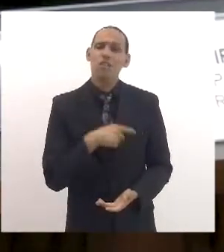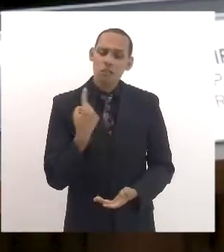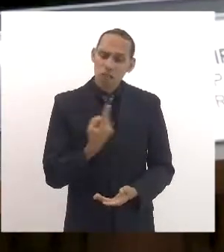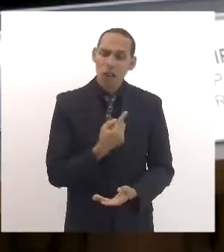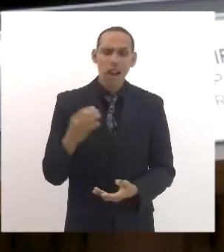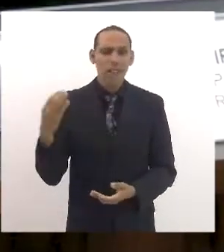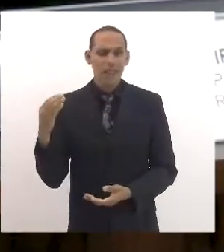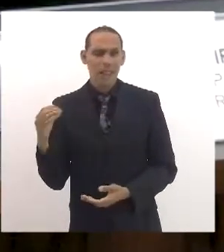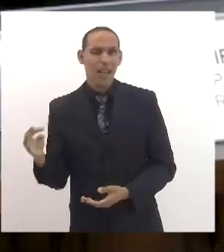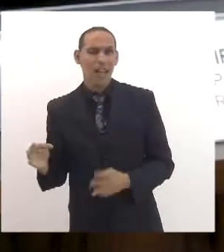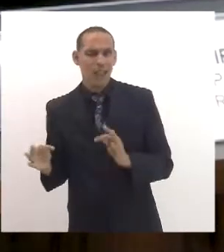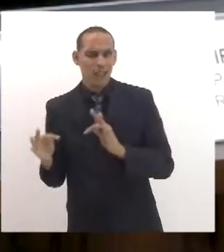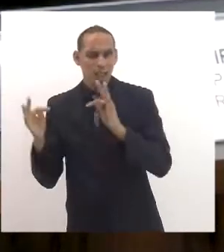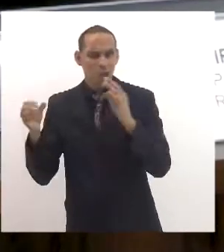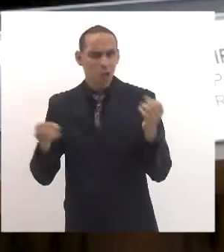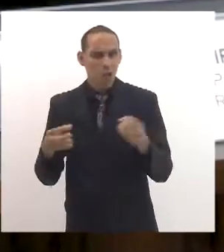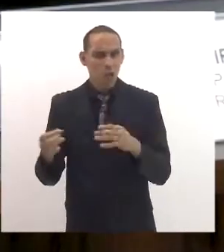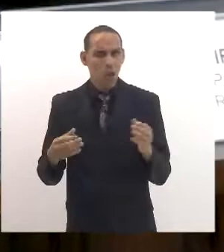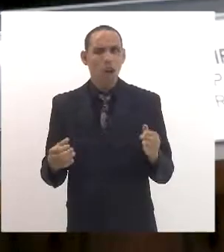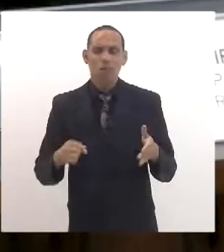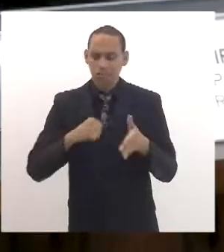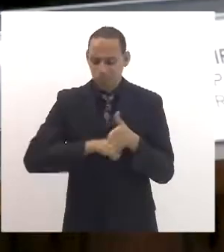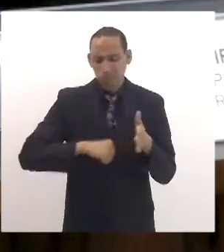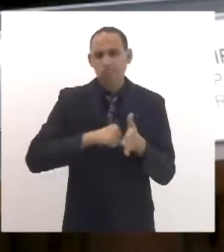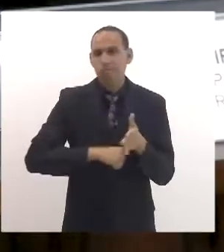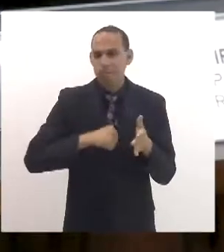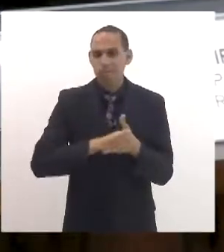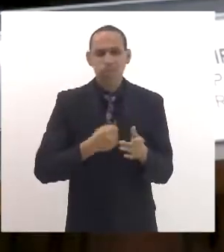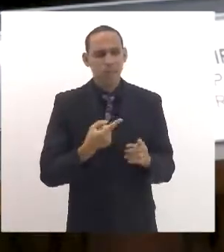ciência, tecnologia e inovação.